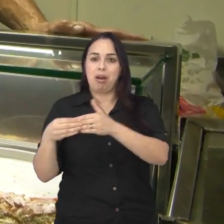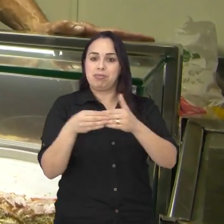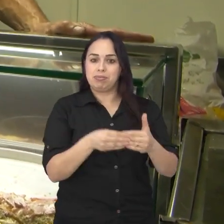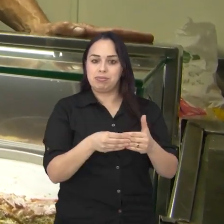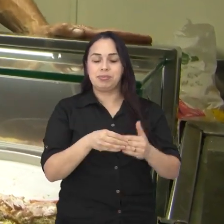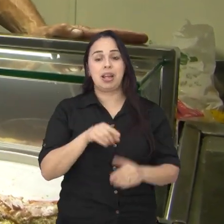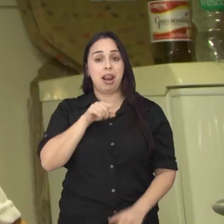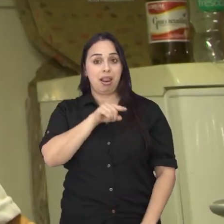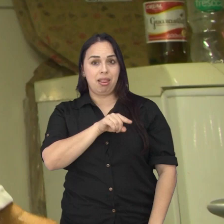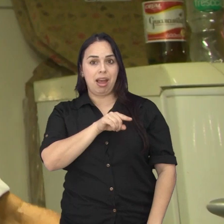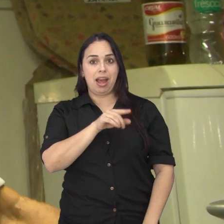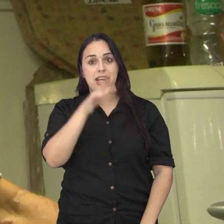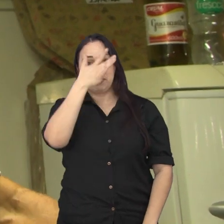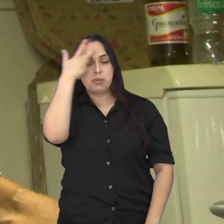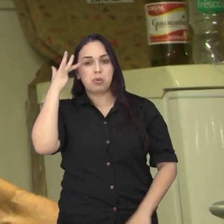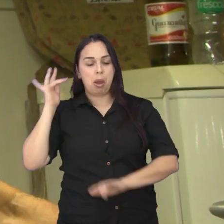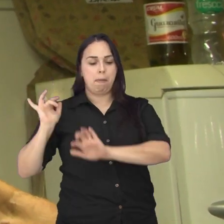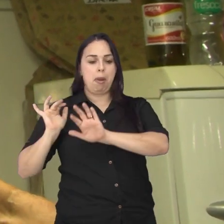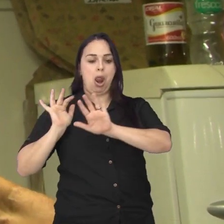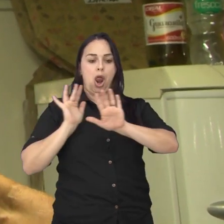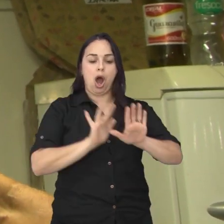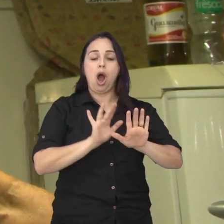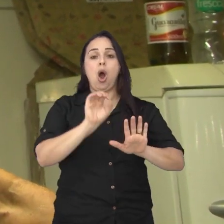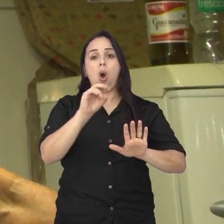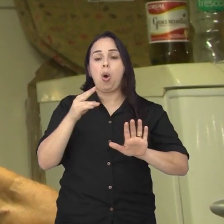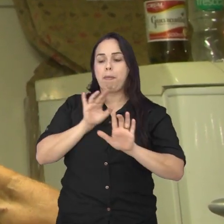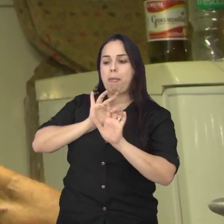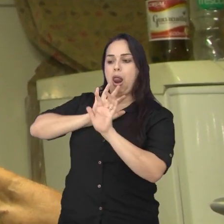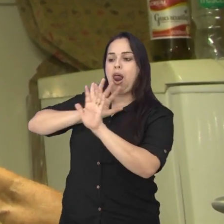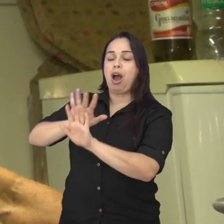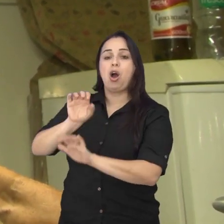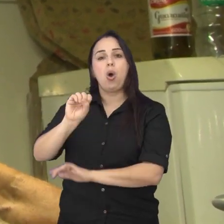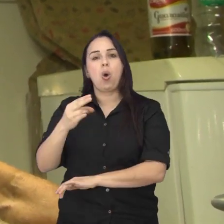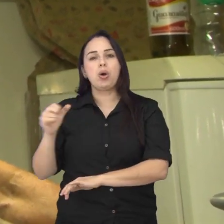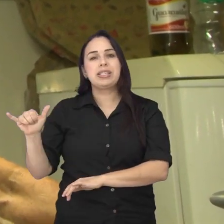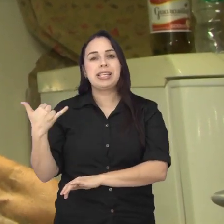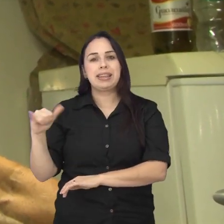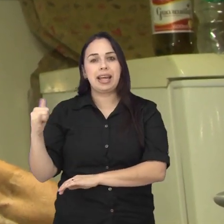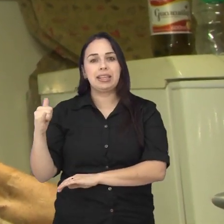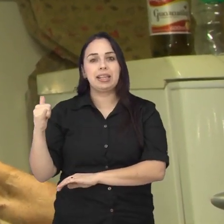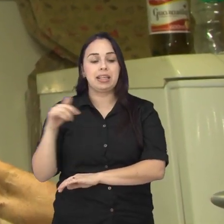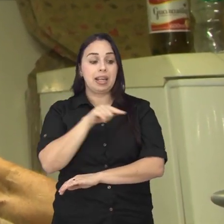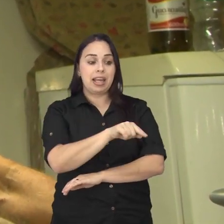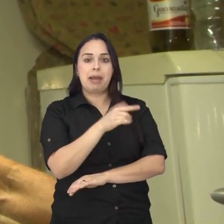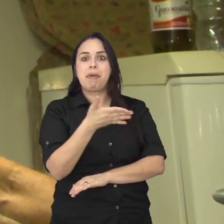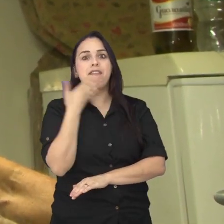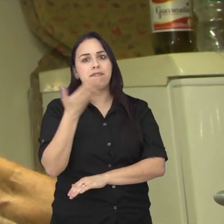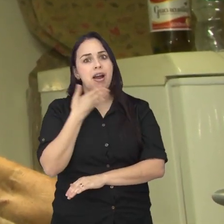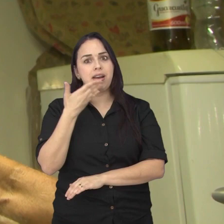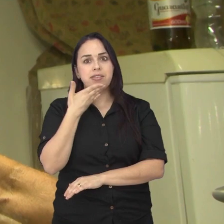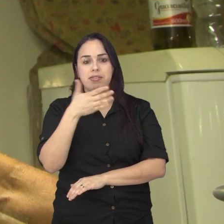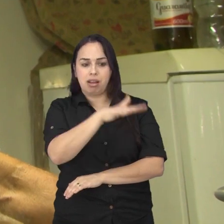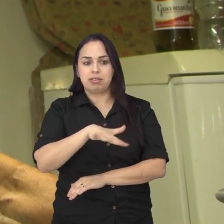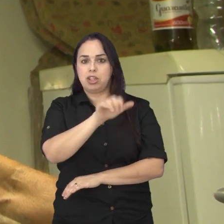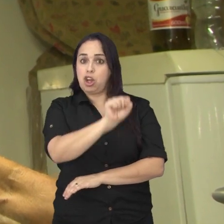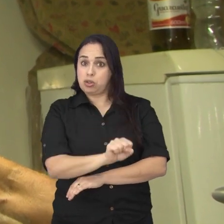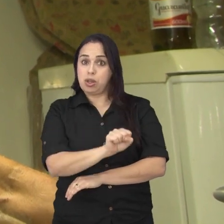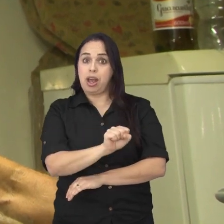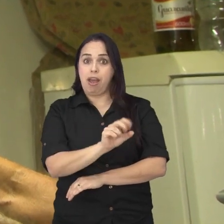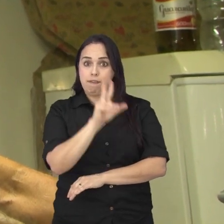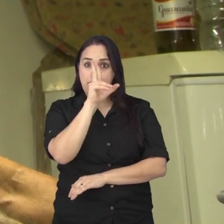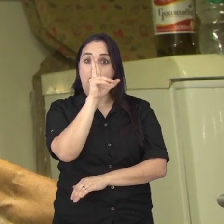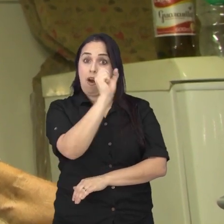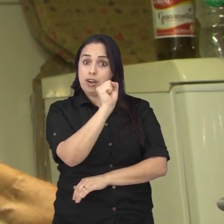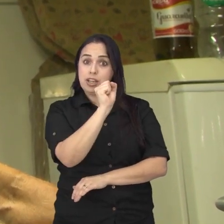levar seu trailer. Lá o pessoal se desloca, né, para o Satélite, para o Santana, né, lá fica mais fácil, né, para a localidade. A região sul com